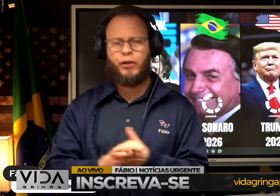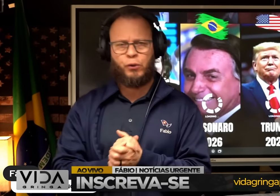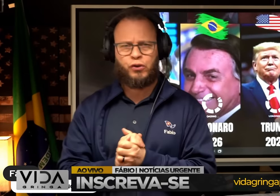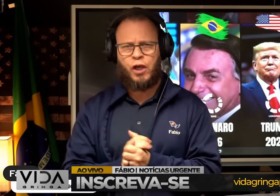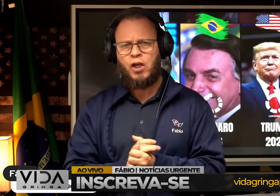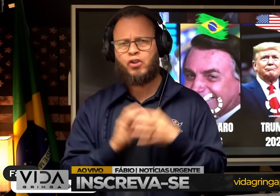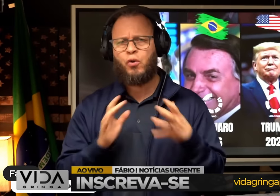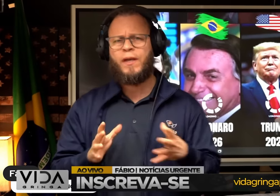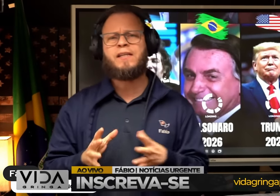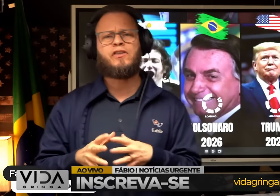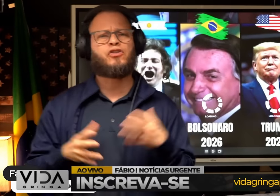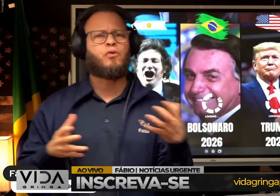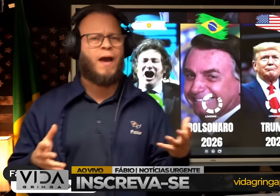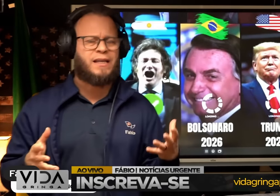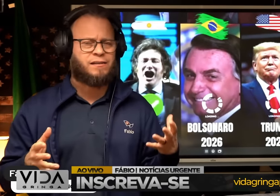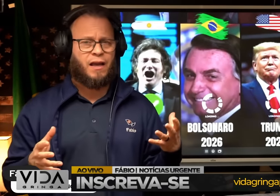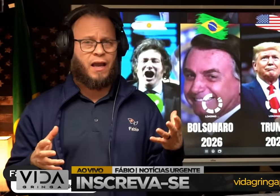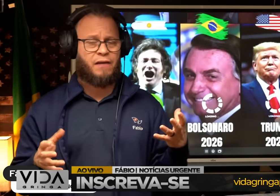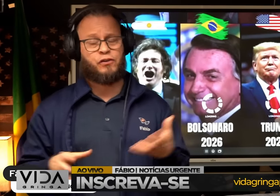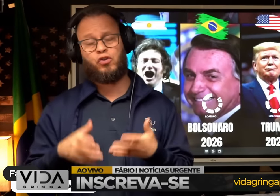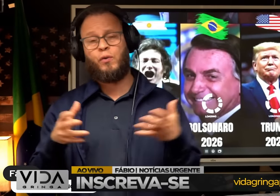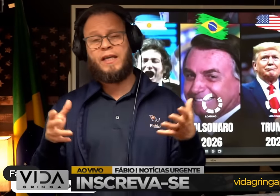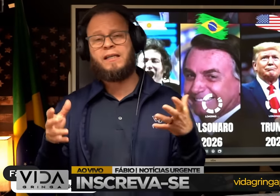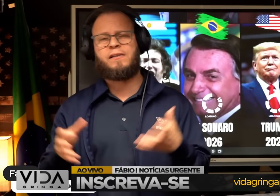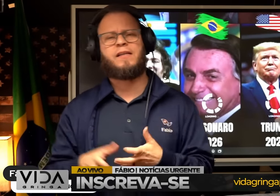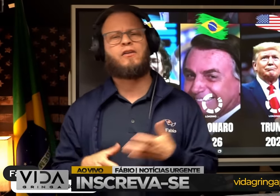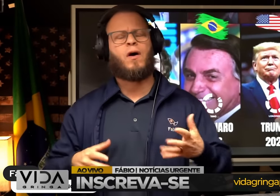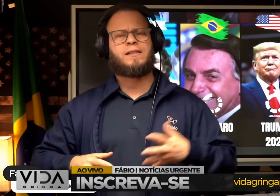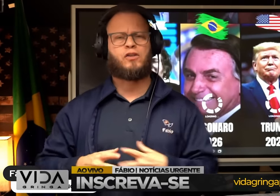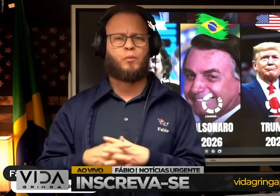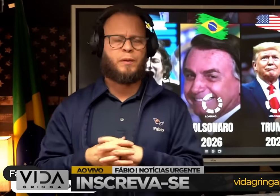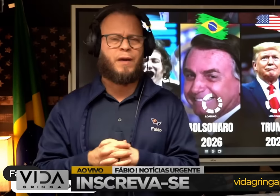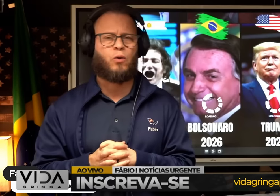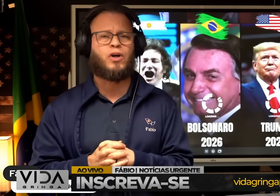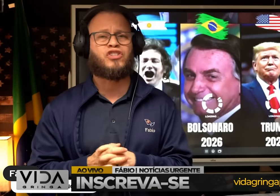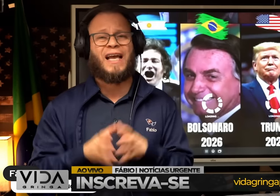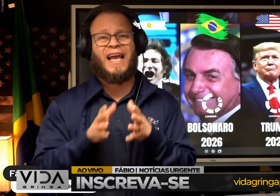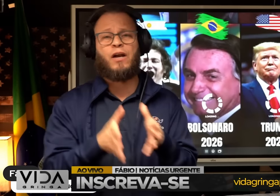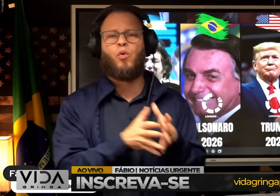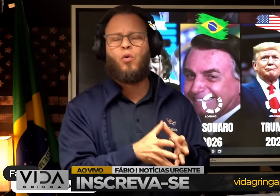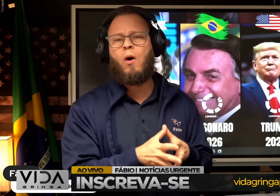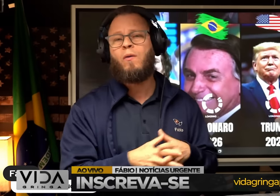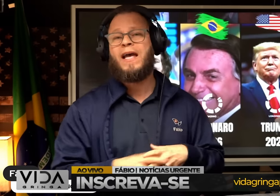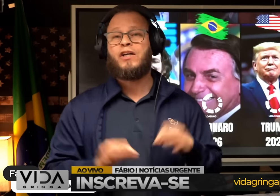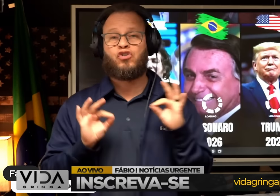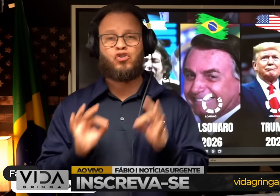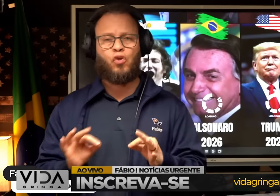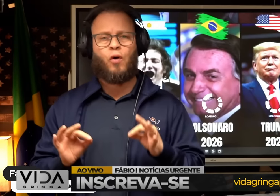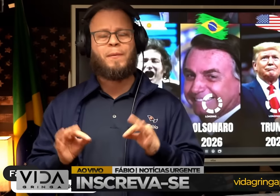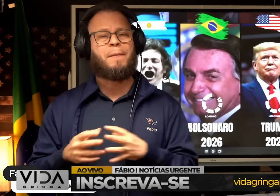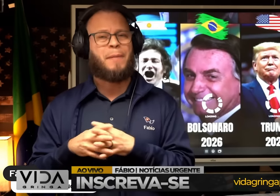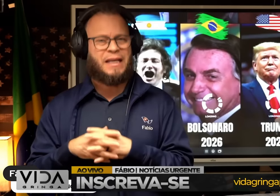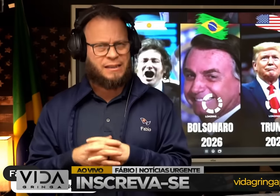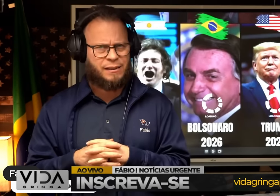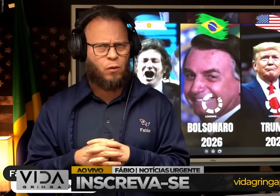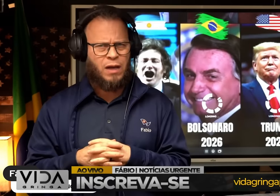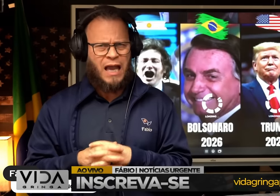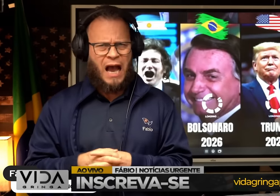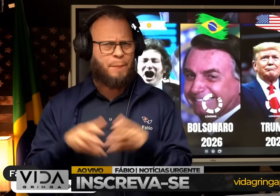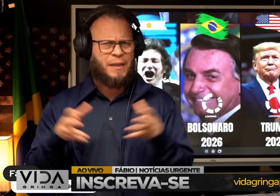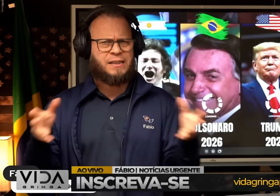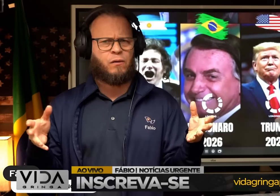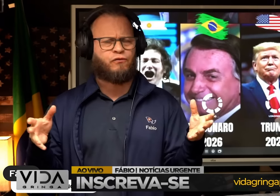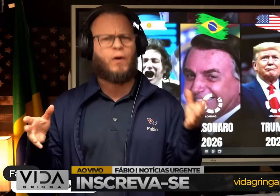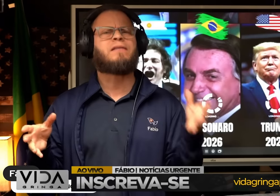Break news. Juízes do STF, juízes da nossa Suprema Corte, recuam sobre pressão.